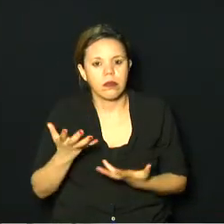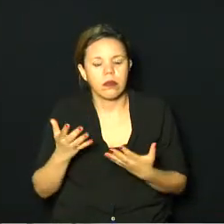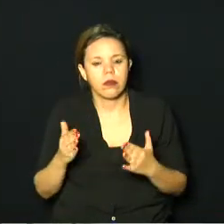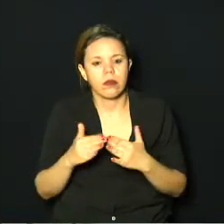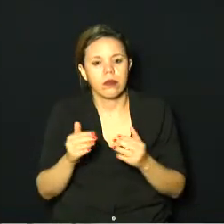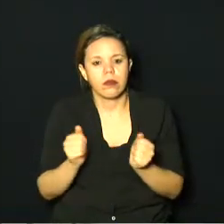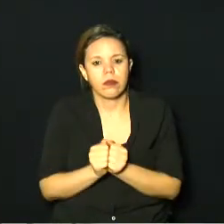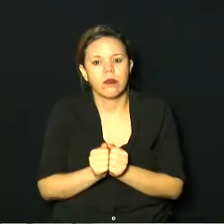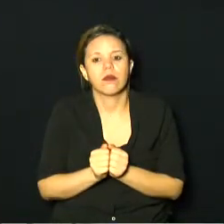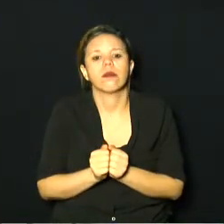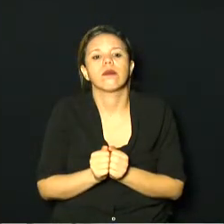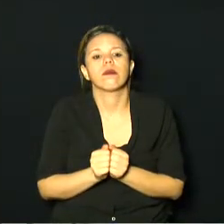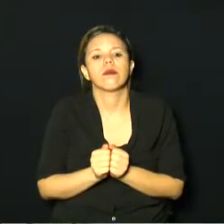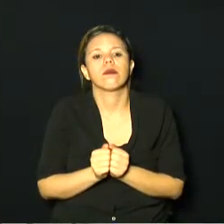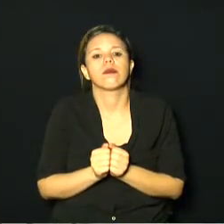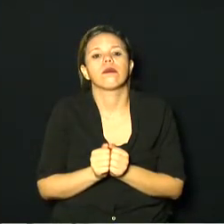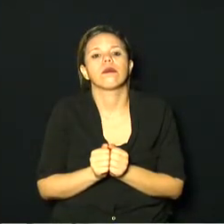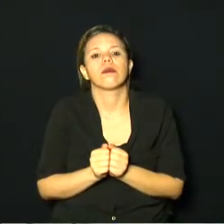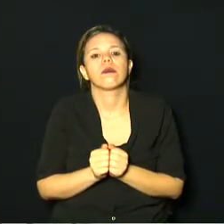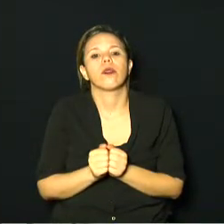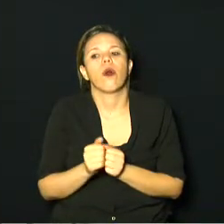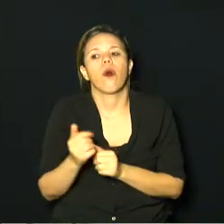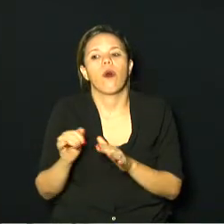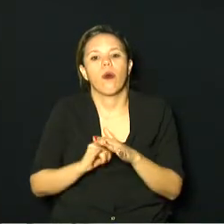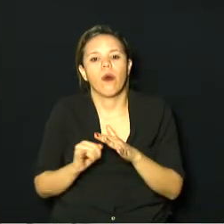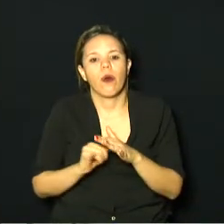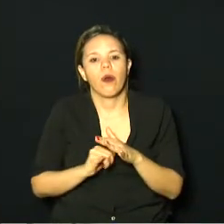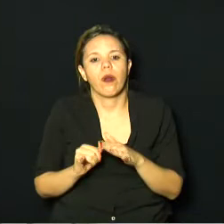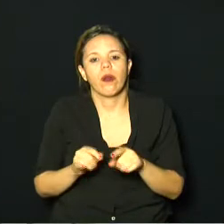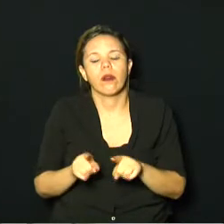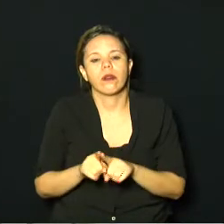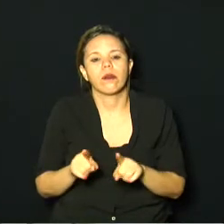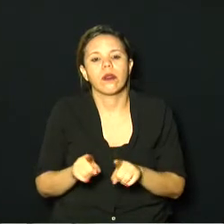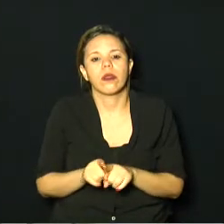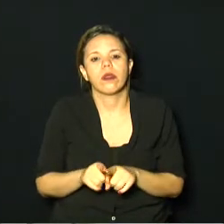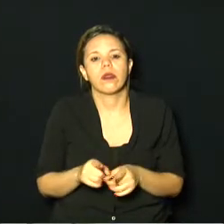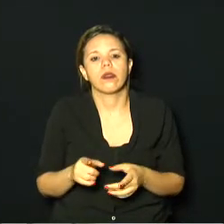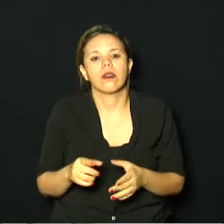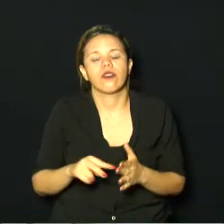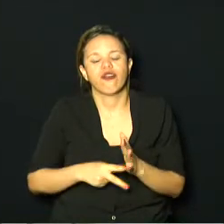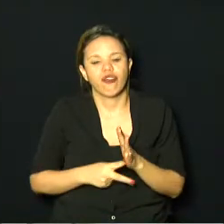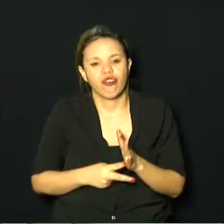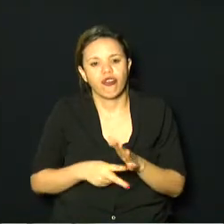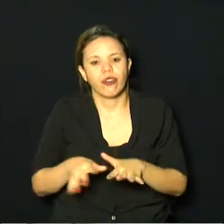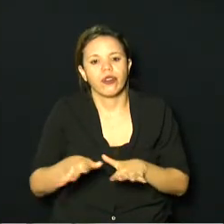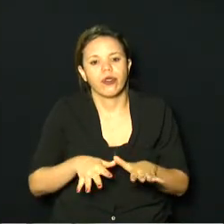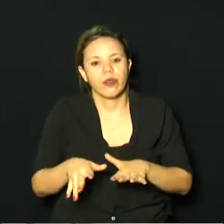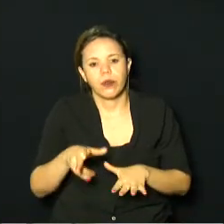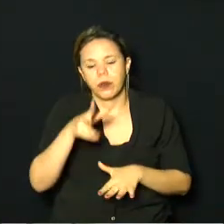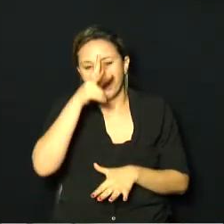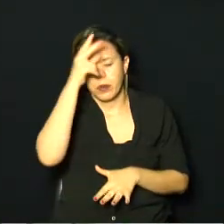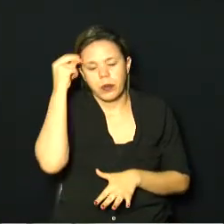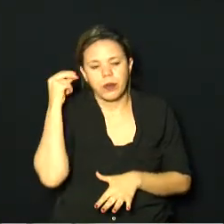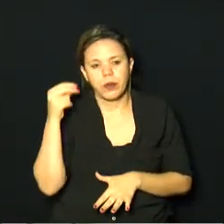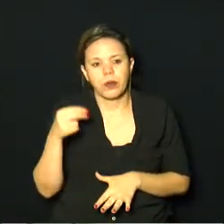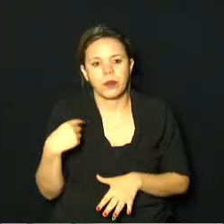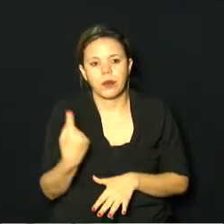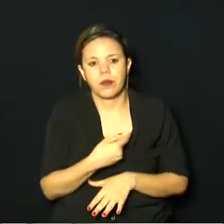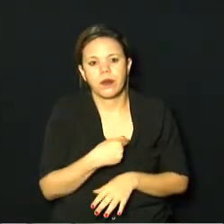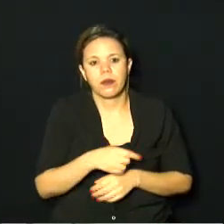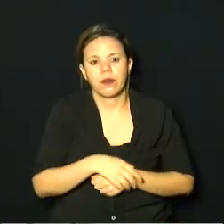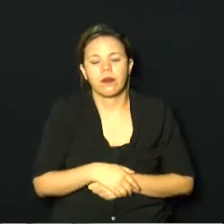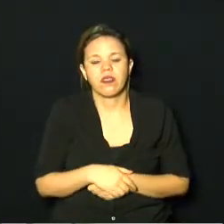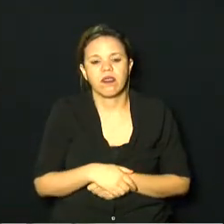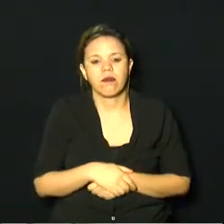junto a outras entidades da sociedade civil, sindicatos, movimentos populares, para que a gente